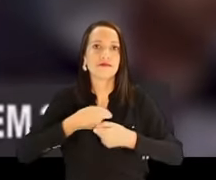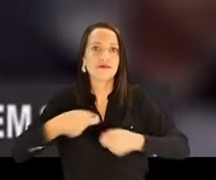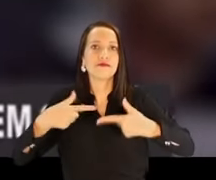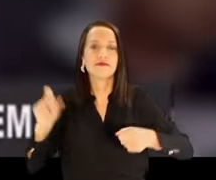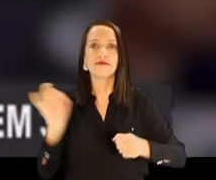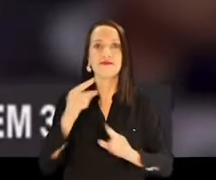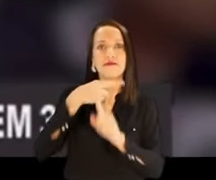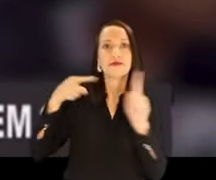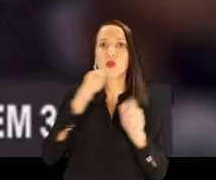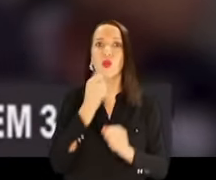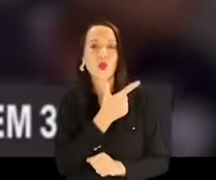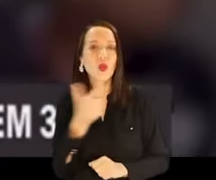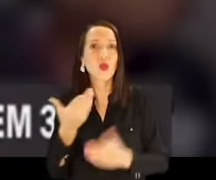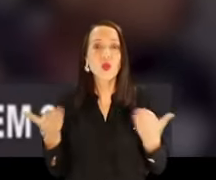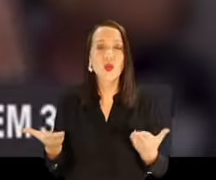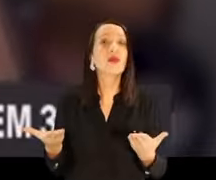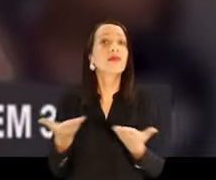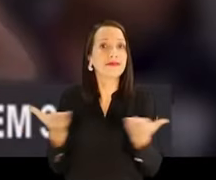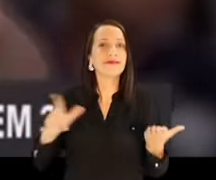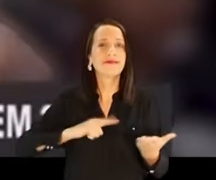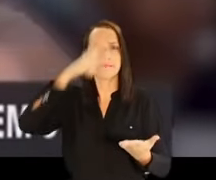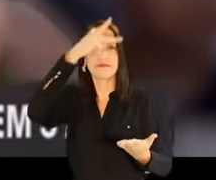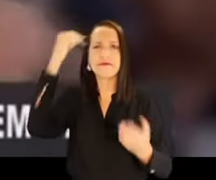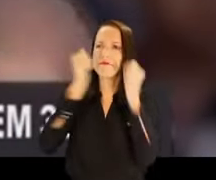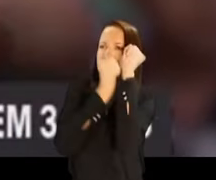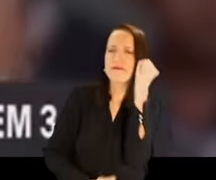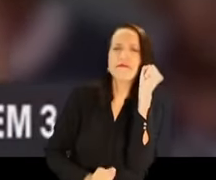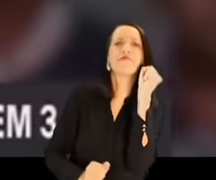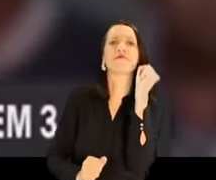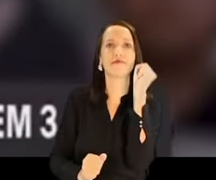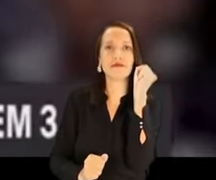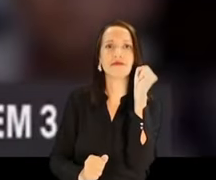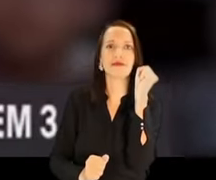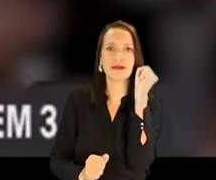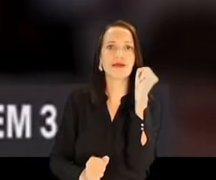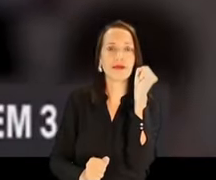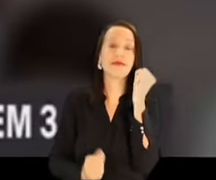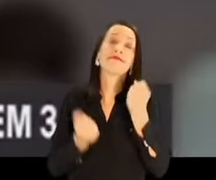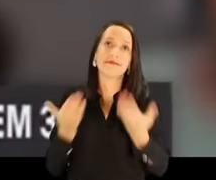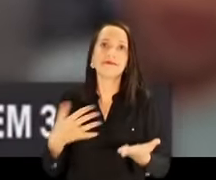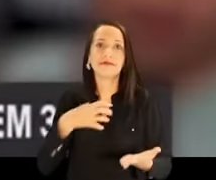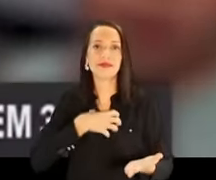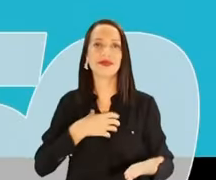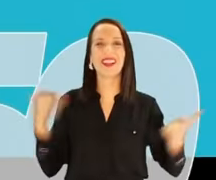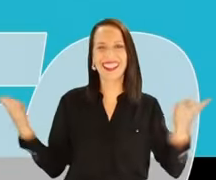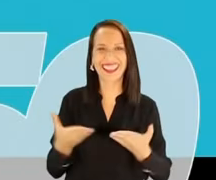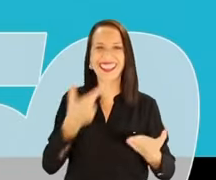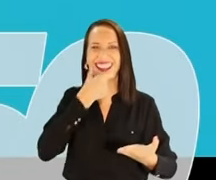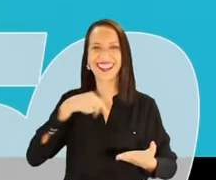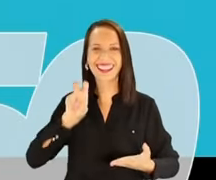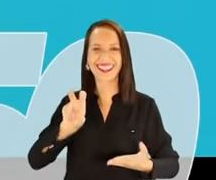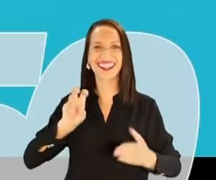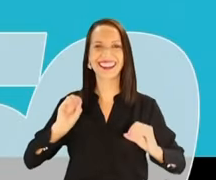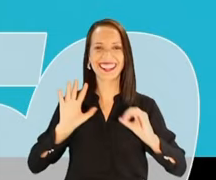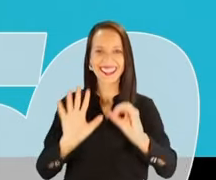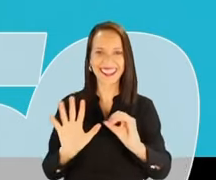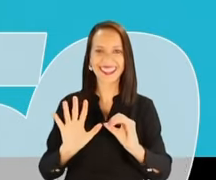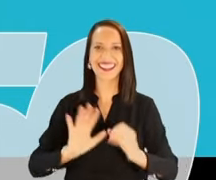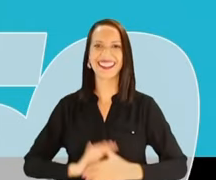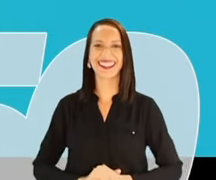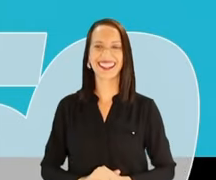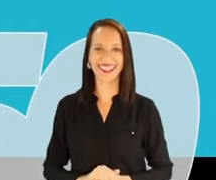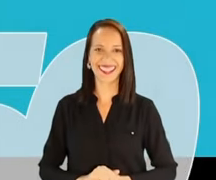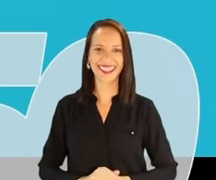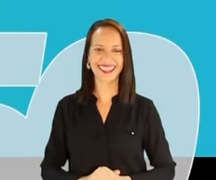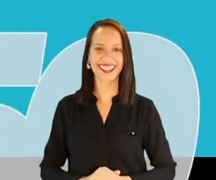sendo que a gente nem gasta a metade. Então, assim, esse prefeito é um bosta e é isso. Agora é